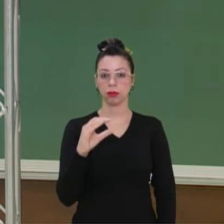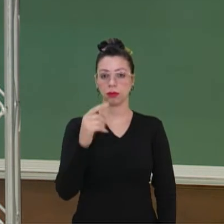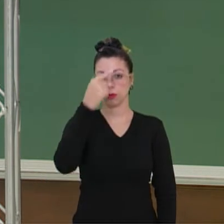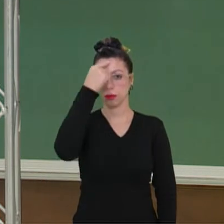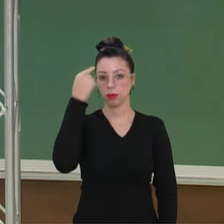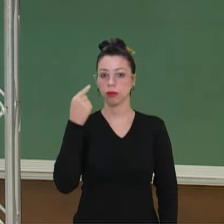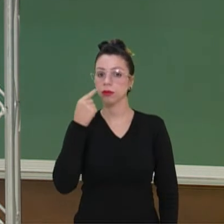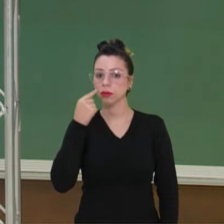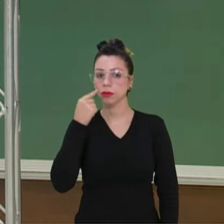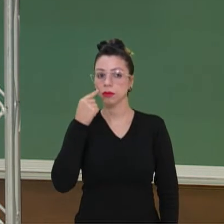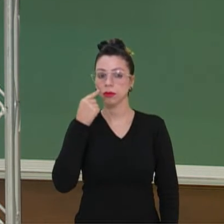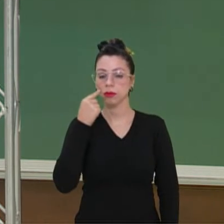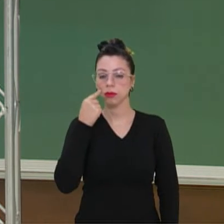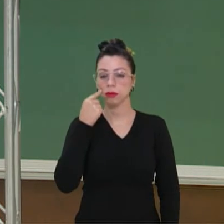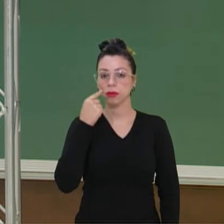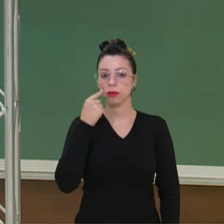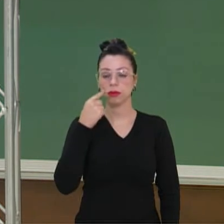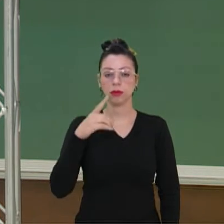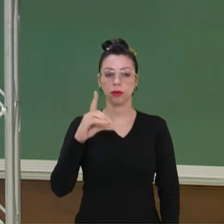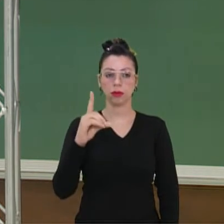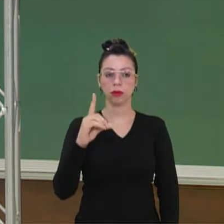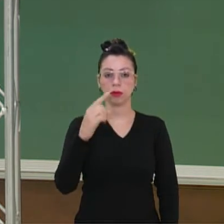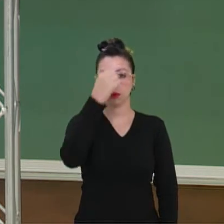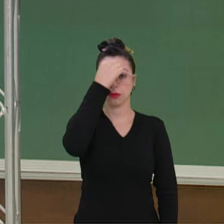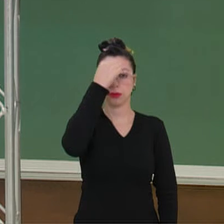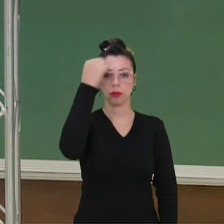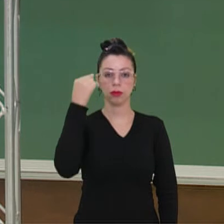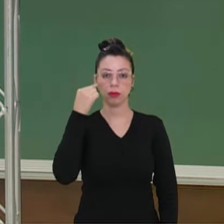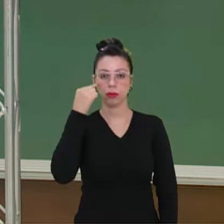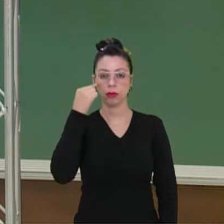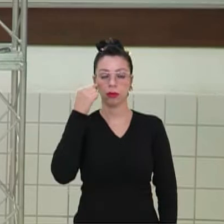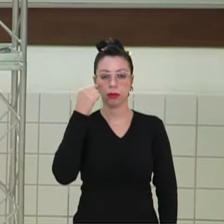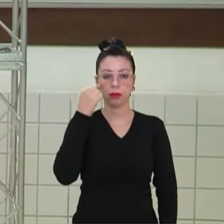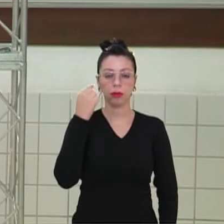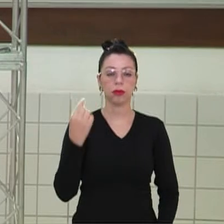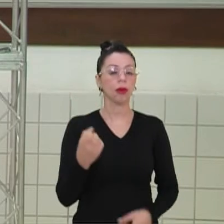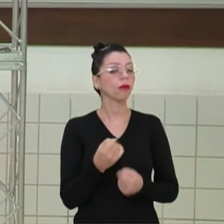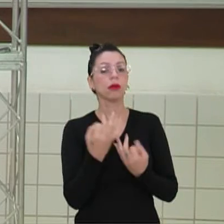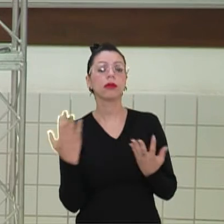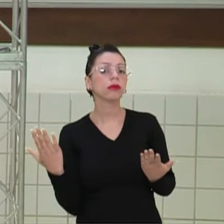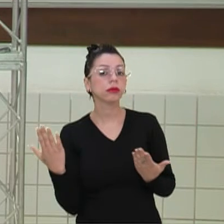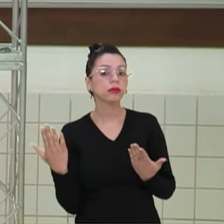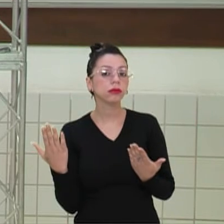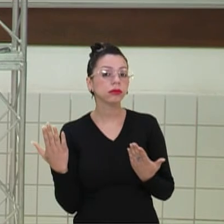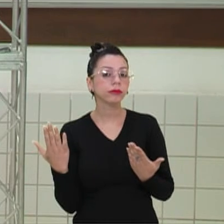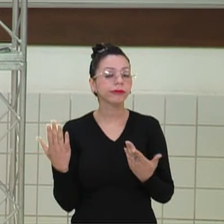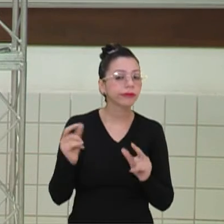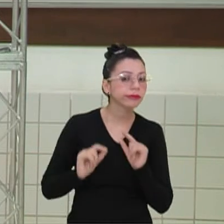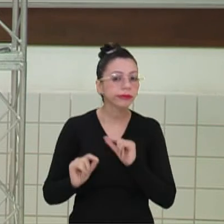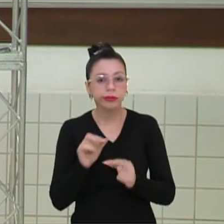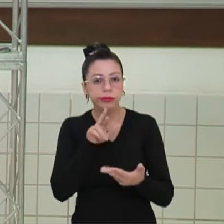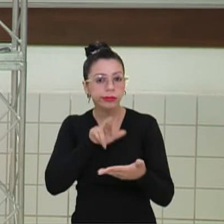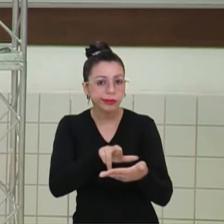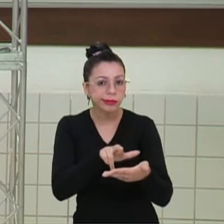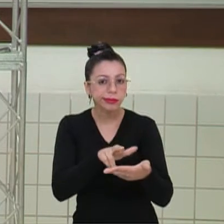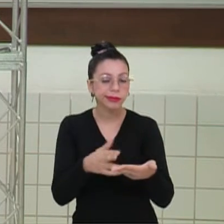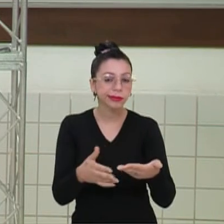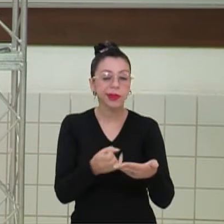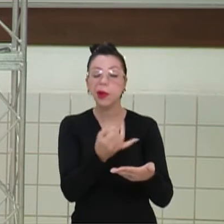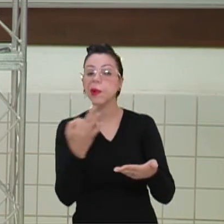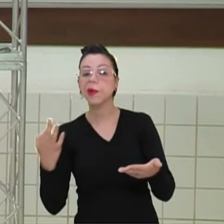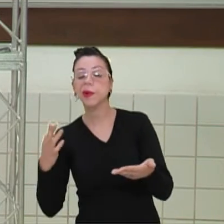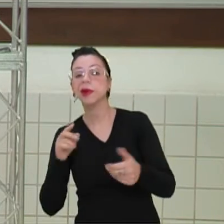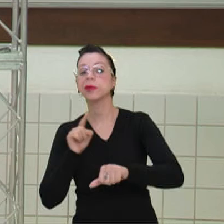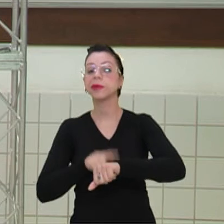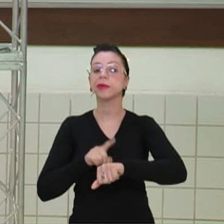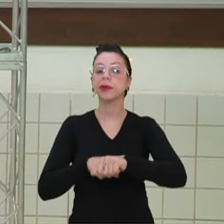20 minutos. E na letra D, apenas 15 minutos. E aí? Qual será a resposta? Quanto tempo que ela